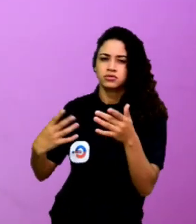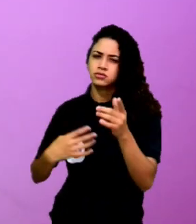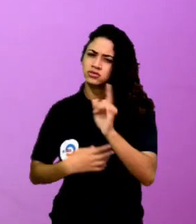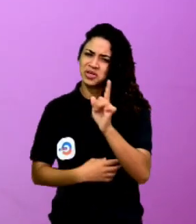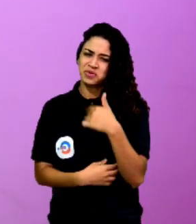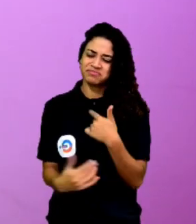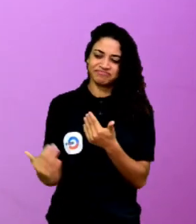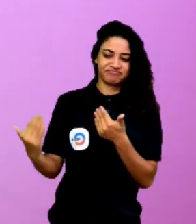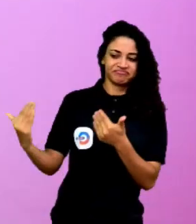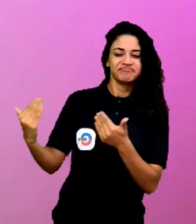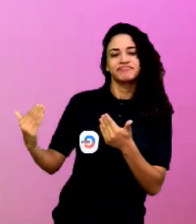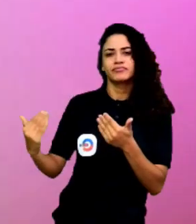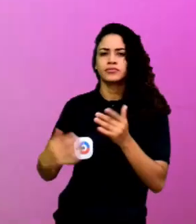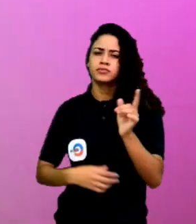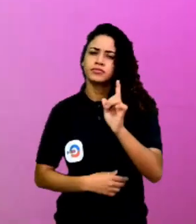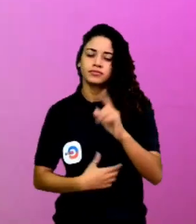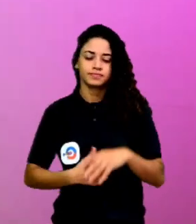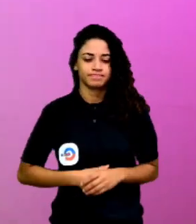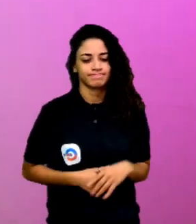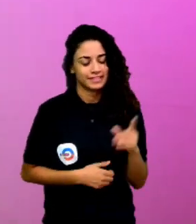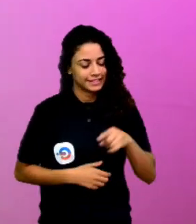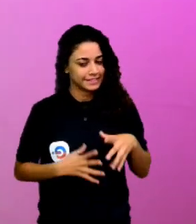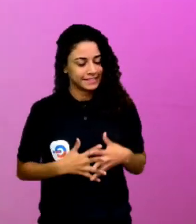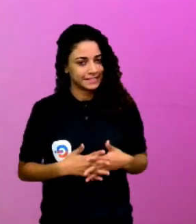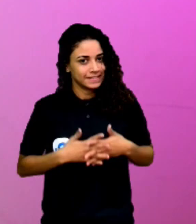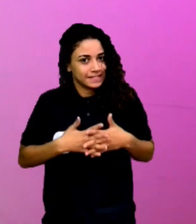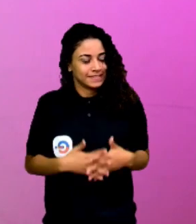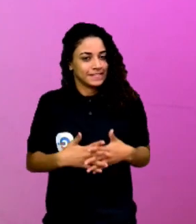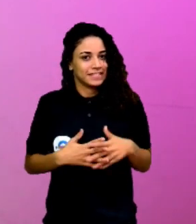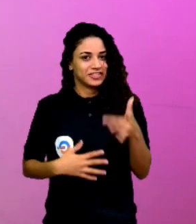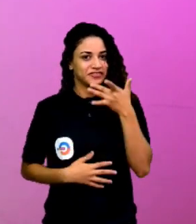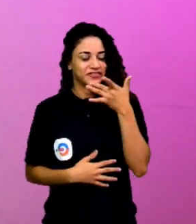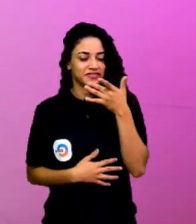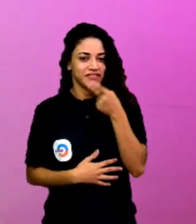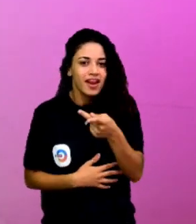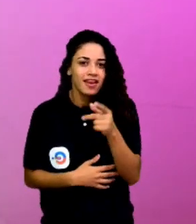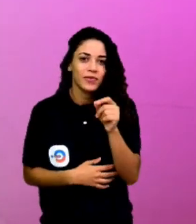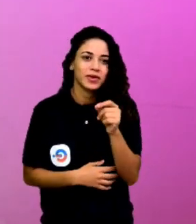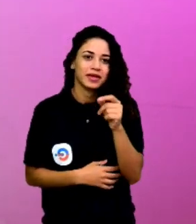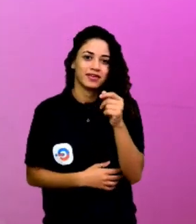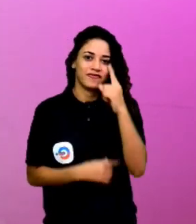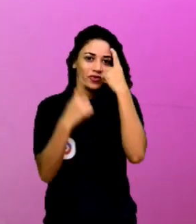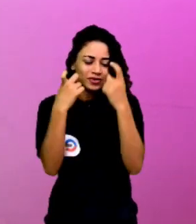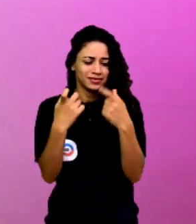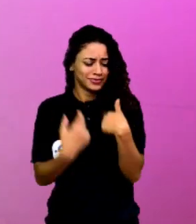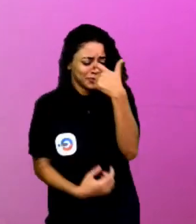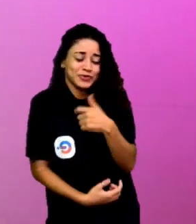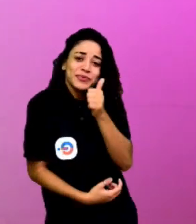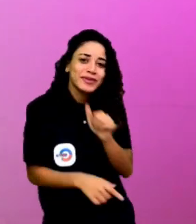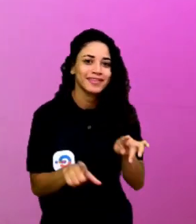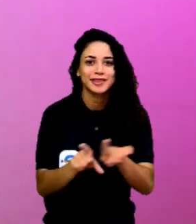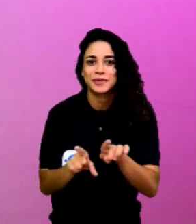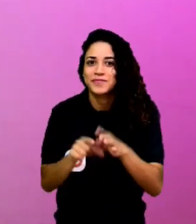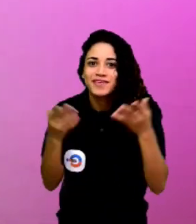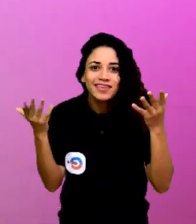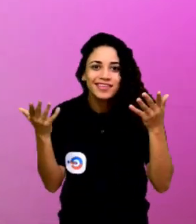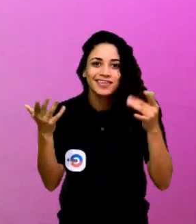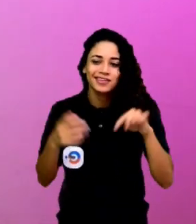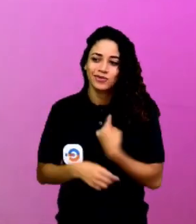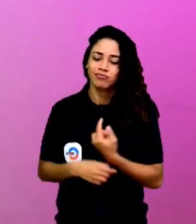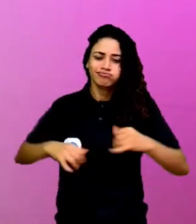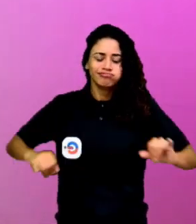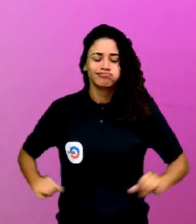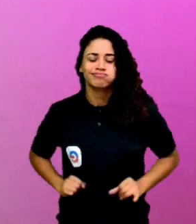pessoa que desconfio do outro assim. É complicado, né, falar sobre violência sendo mulher também, porque a gente sofre